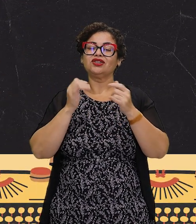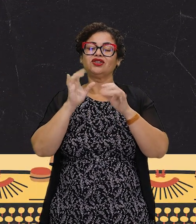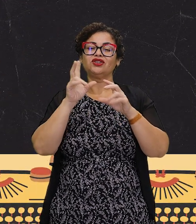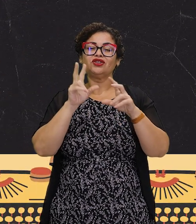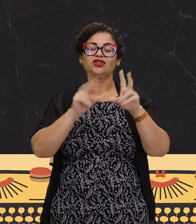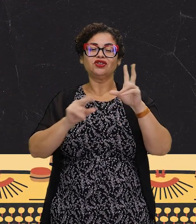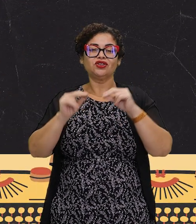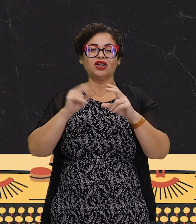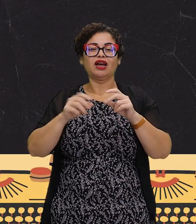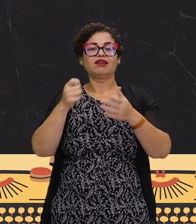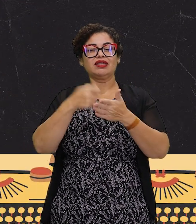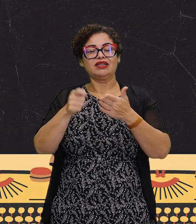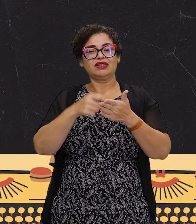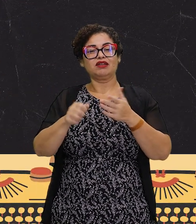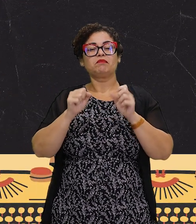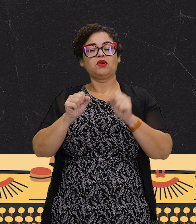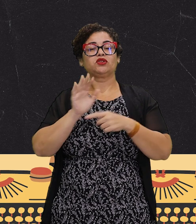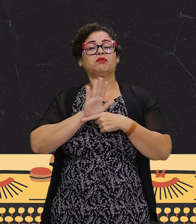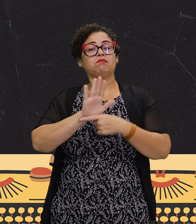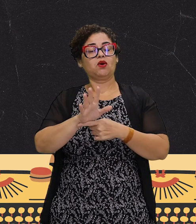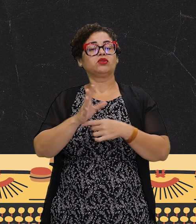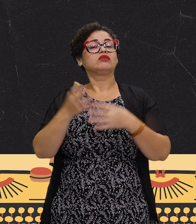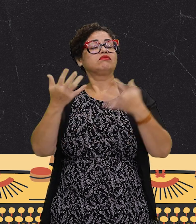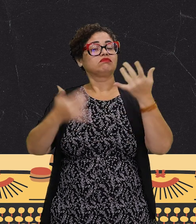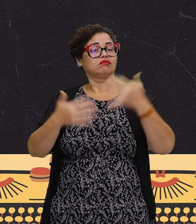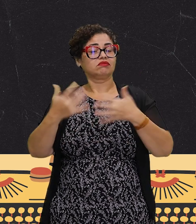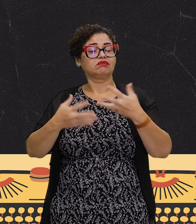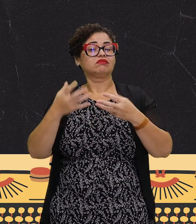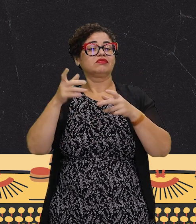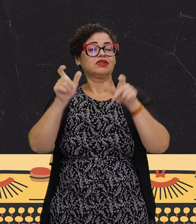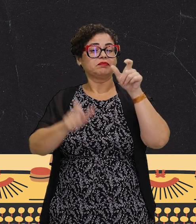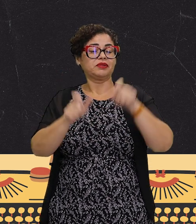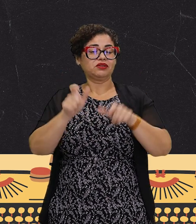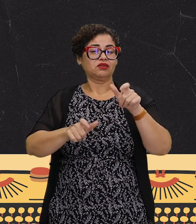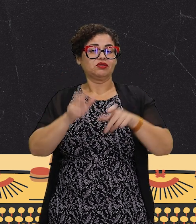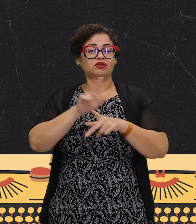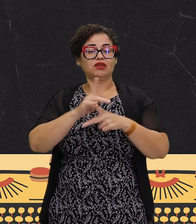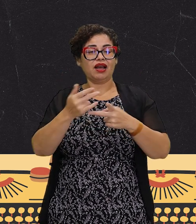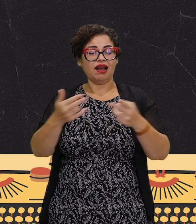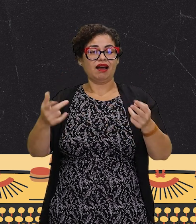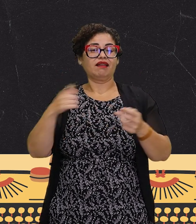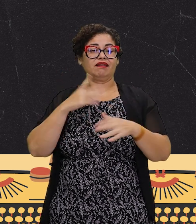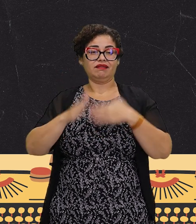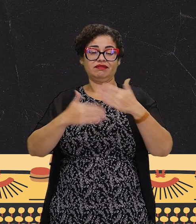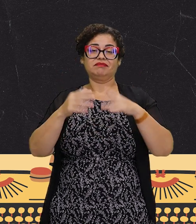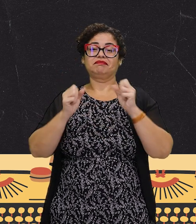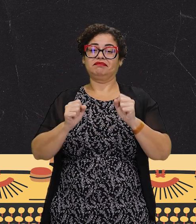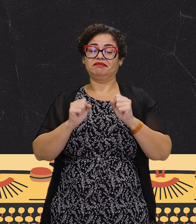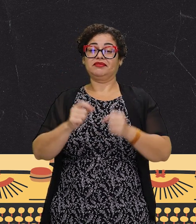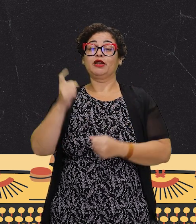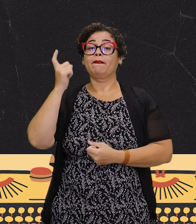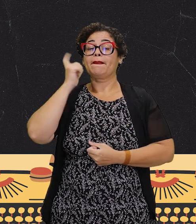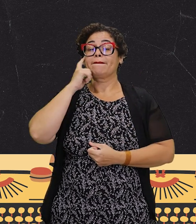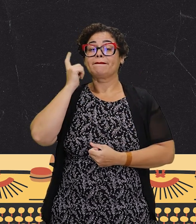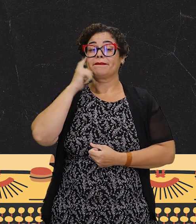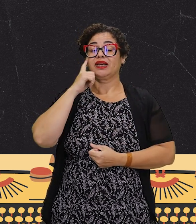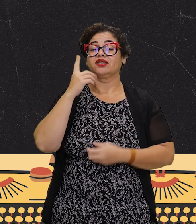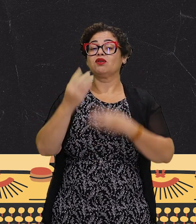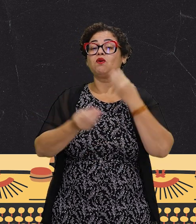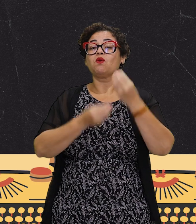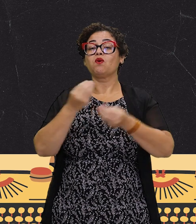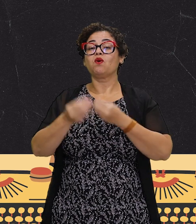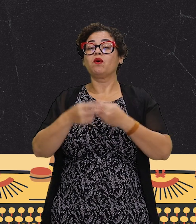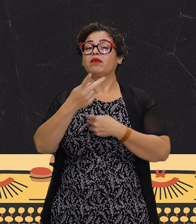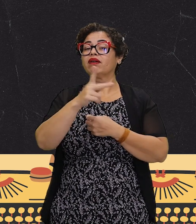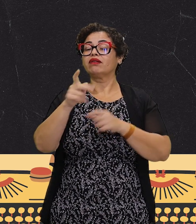eficazes. Diálogos bem escritos podem revelar muito sobre os personagens e avançar a trama.